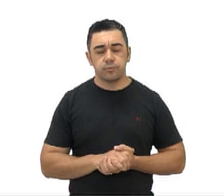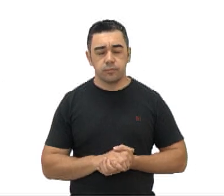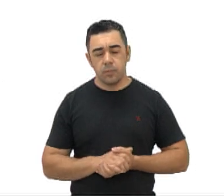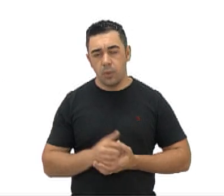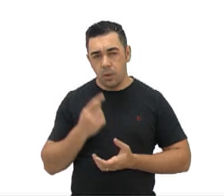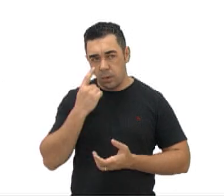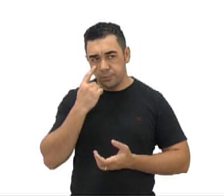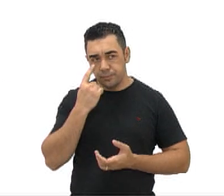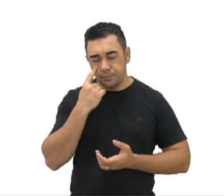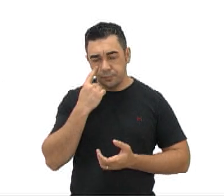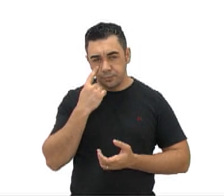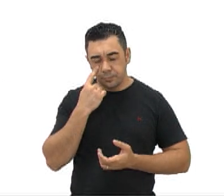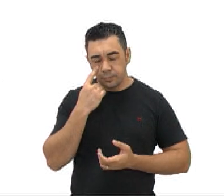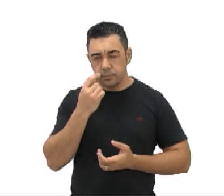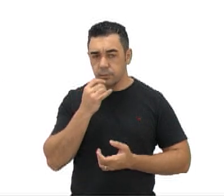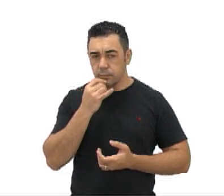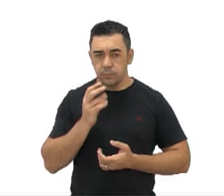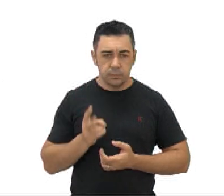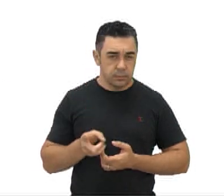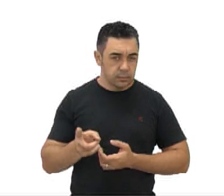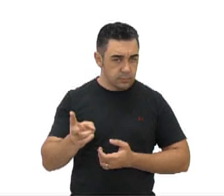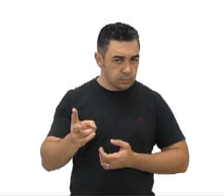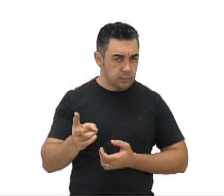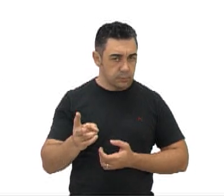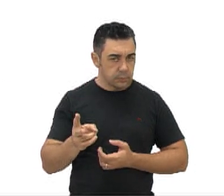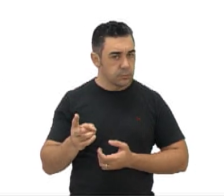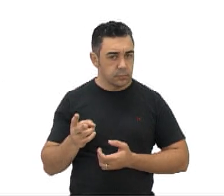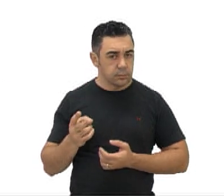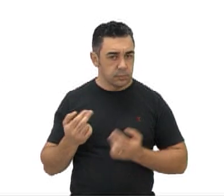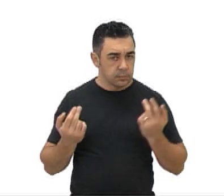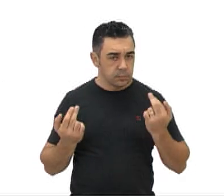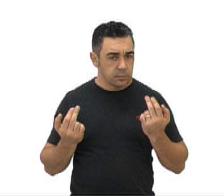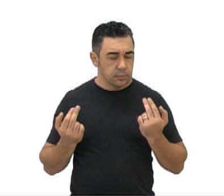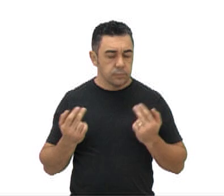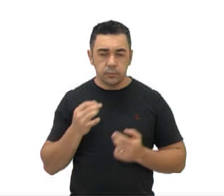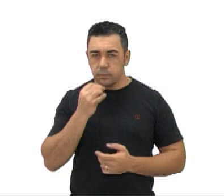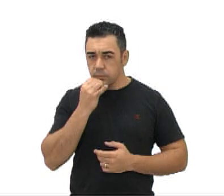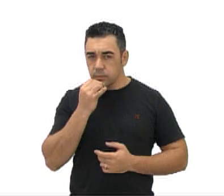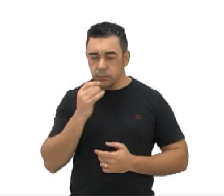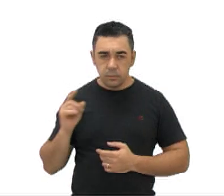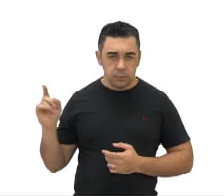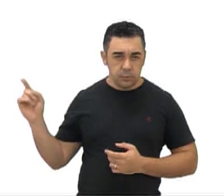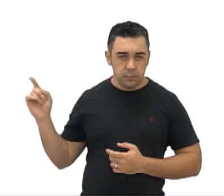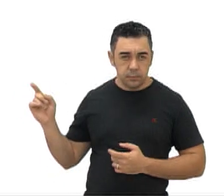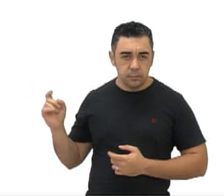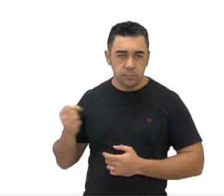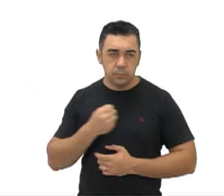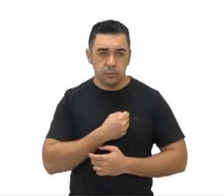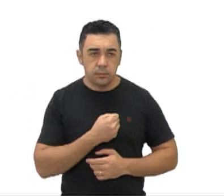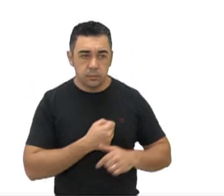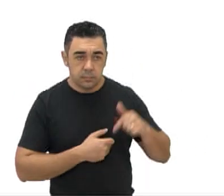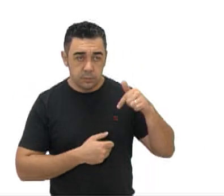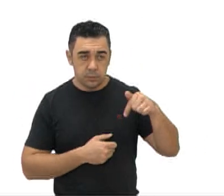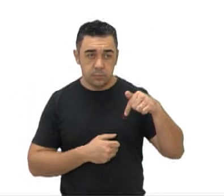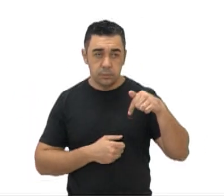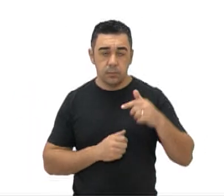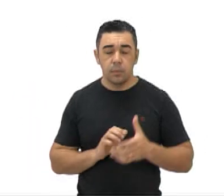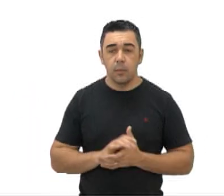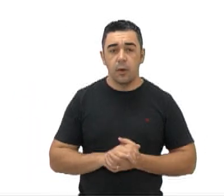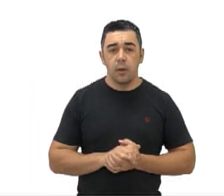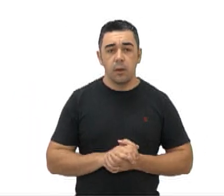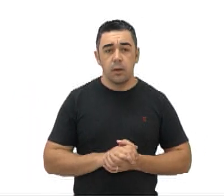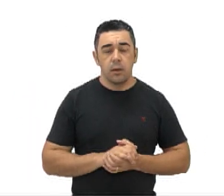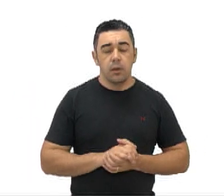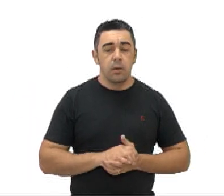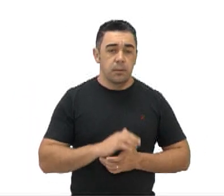Observe agora. E se continuarmos fazendo o mesmo procedimento, se fosse o número 7, seria